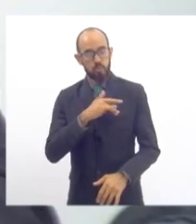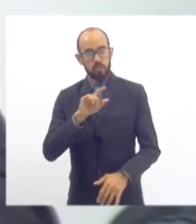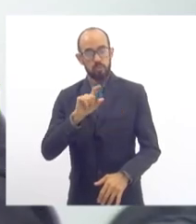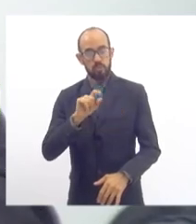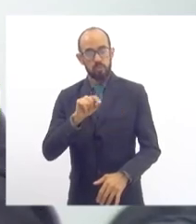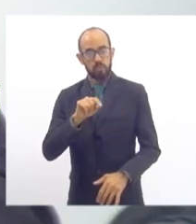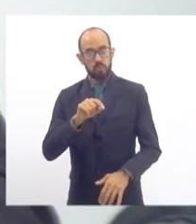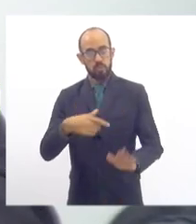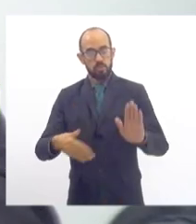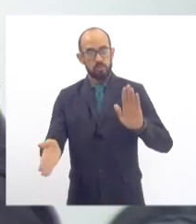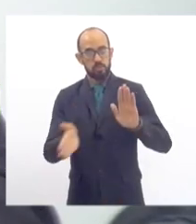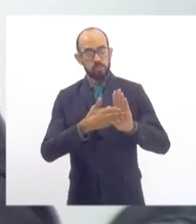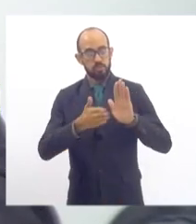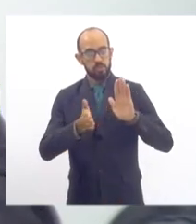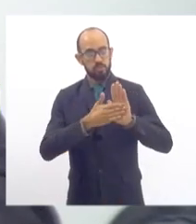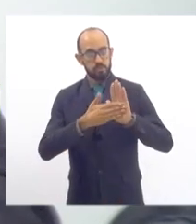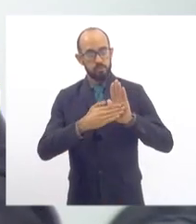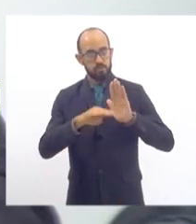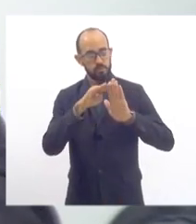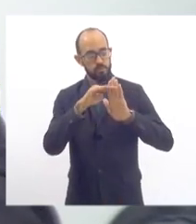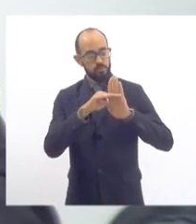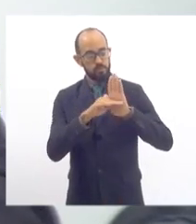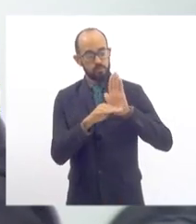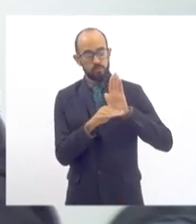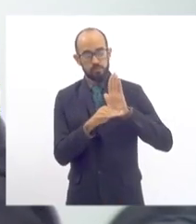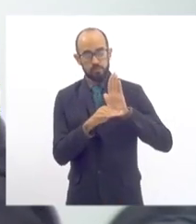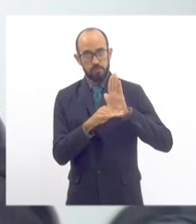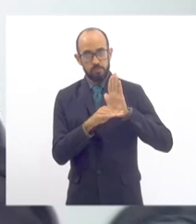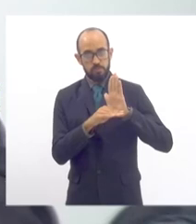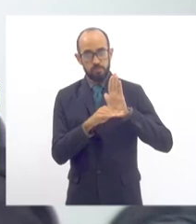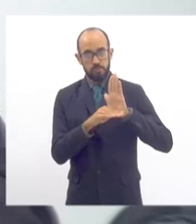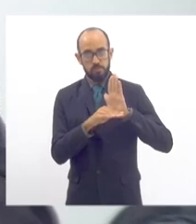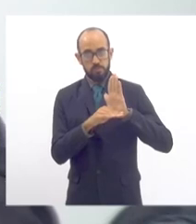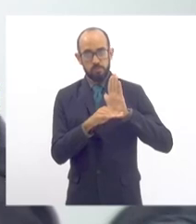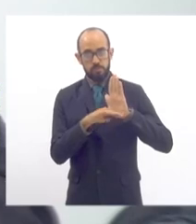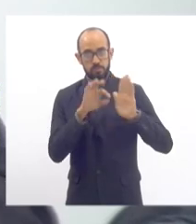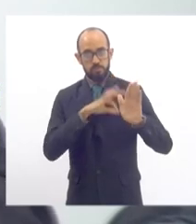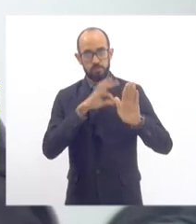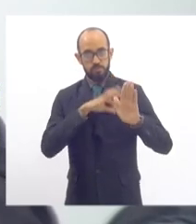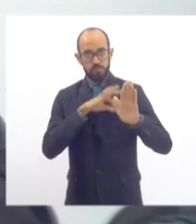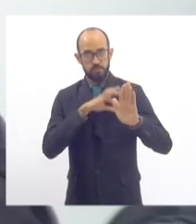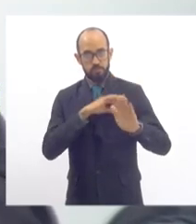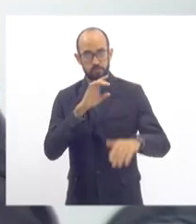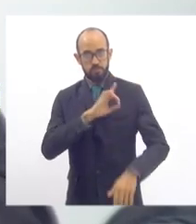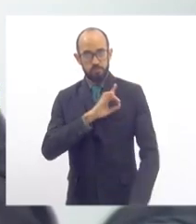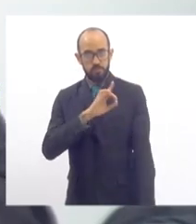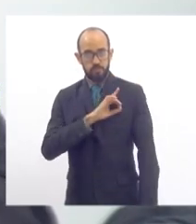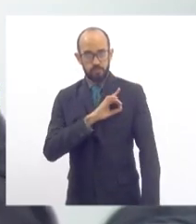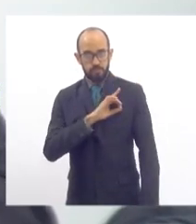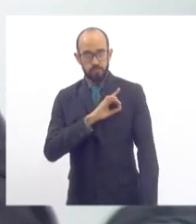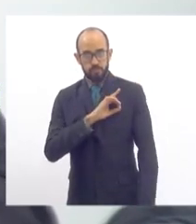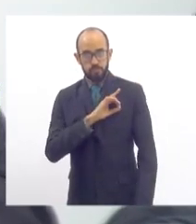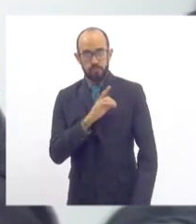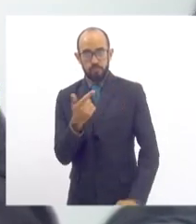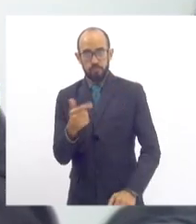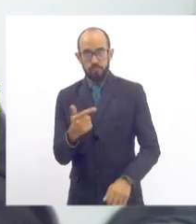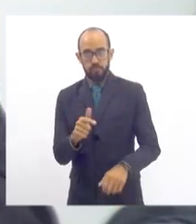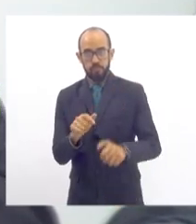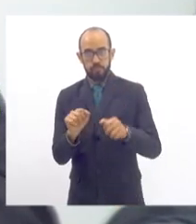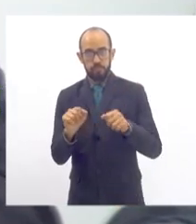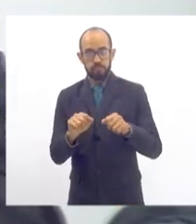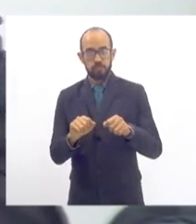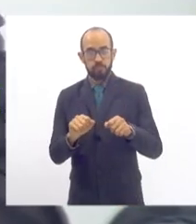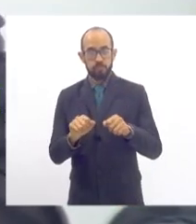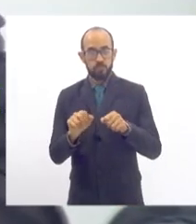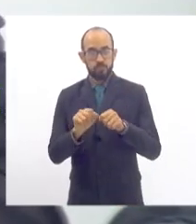a proposta do plano de cargos, de atualização do plano de cargos do servidor de DETRAN, não tenha sido feita com